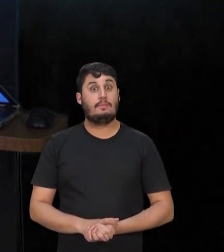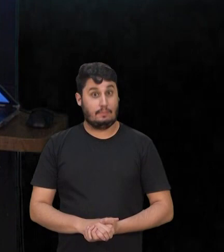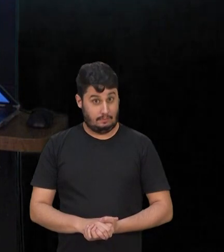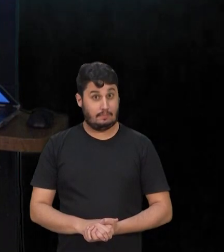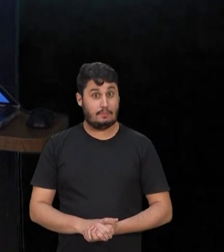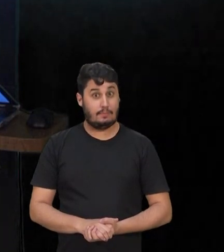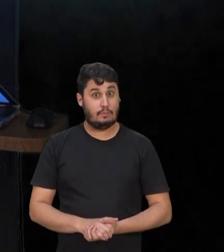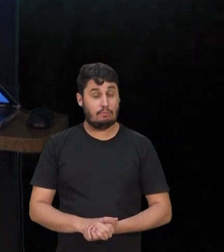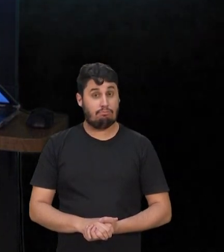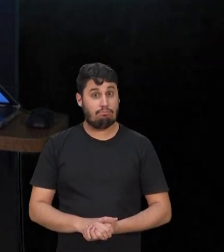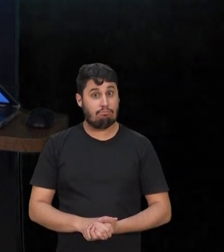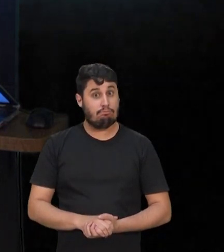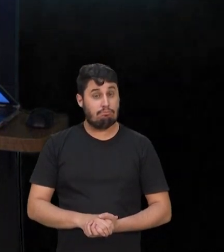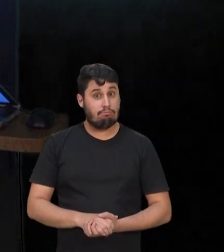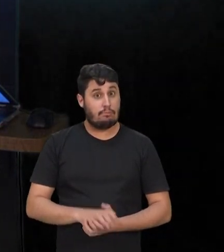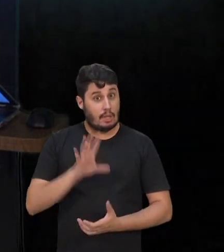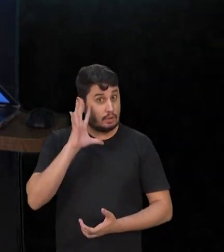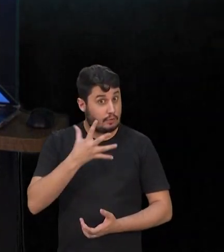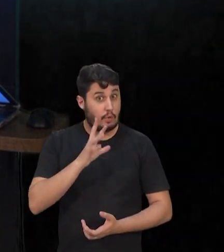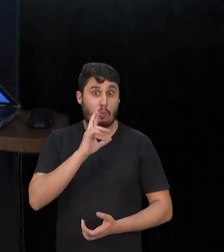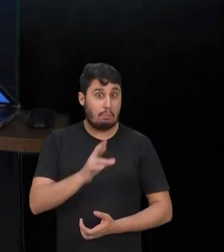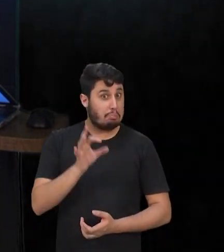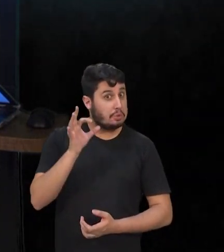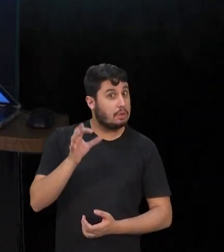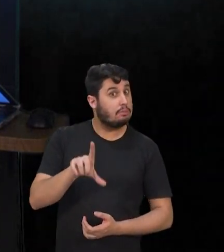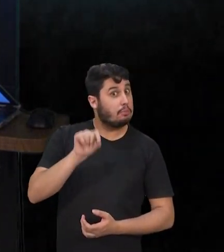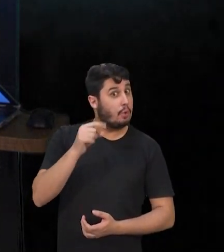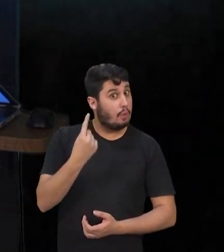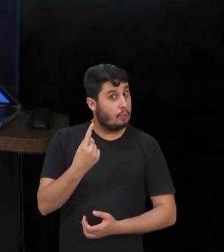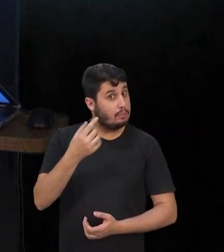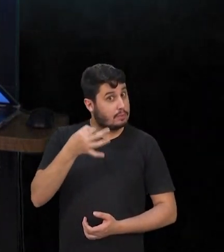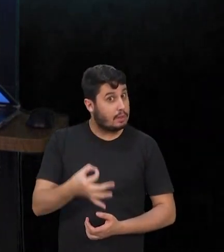E aí, vocês já conseguiram chegar a uma resposta? Vamos analisar aqui.